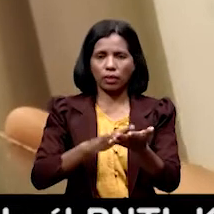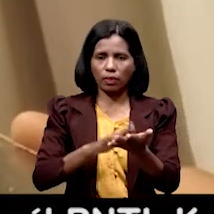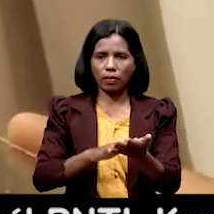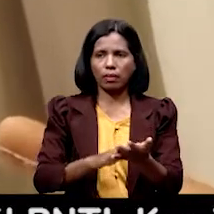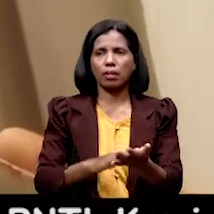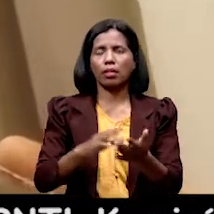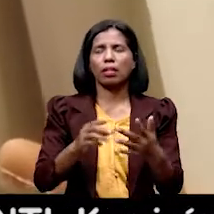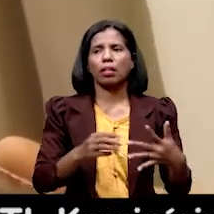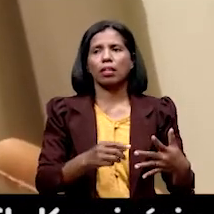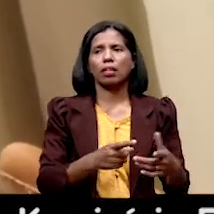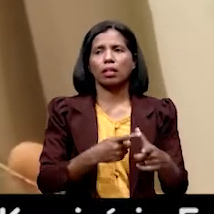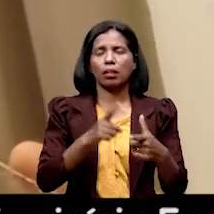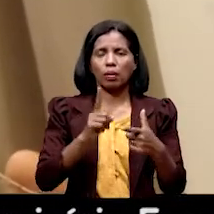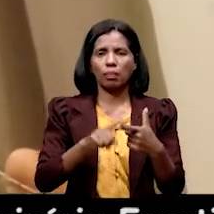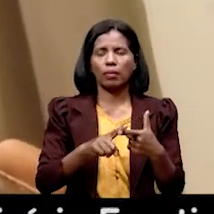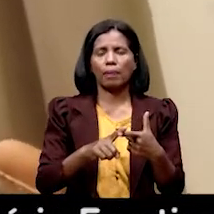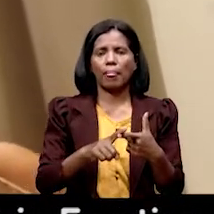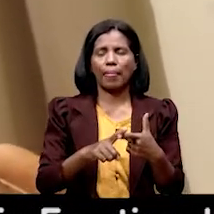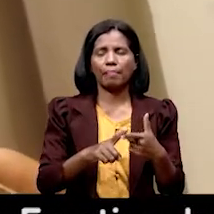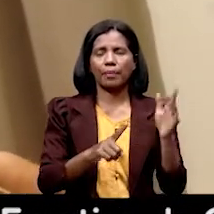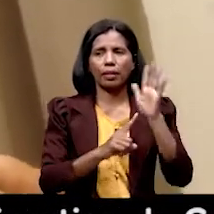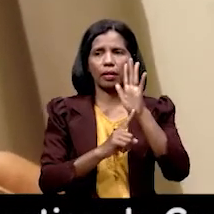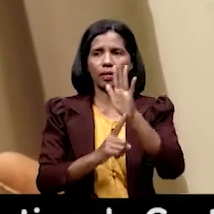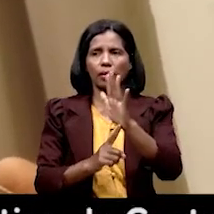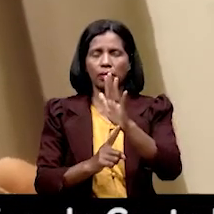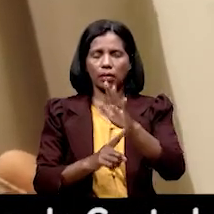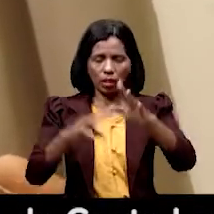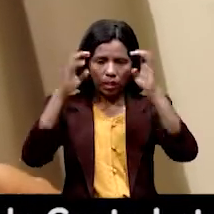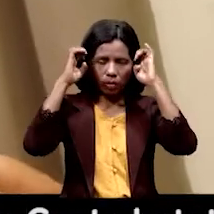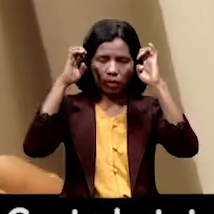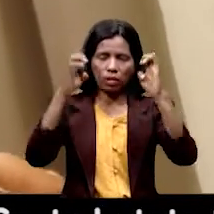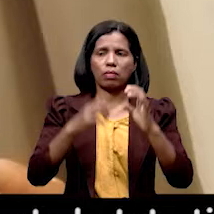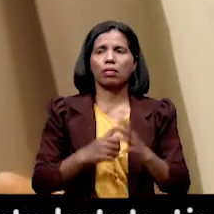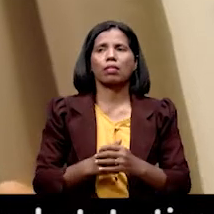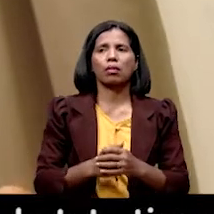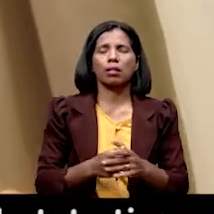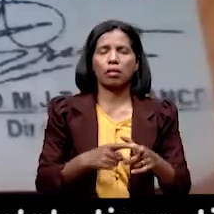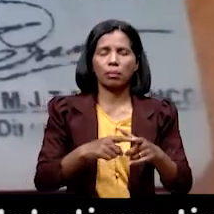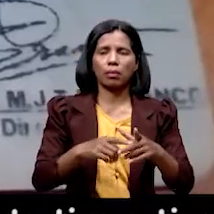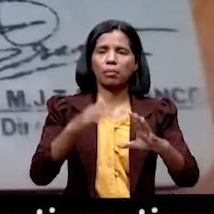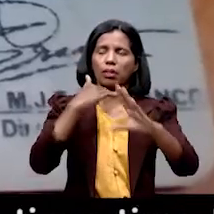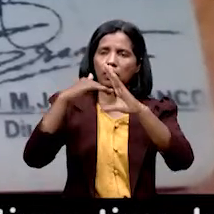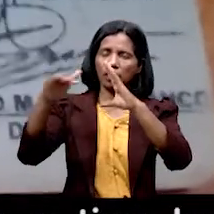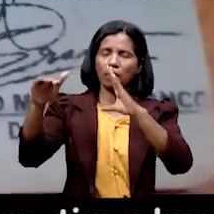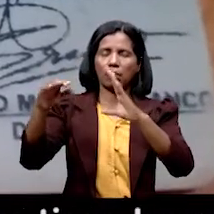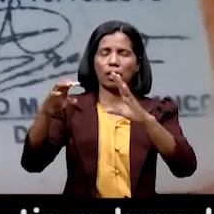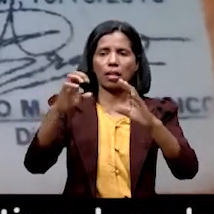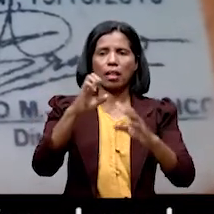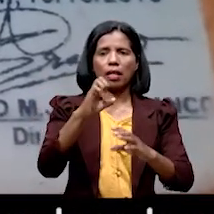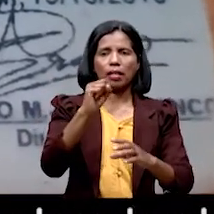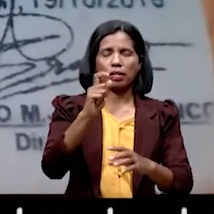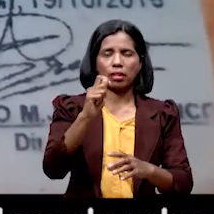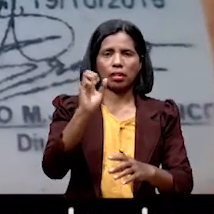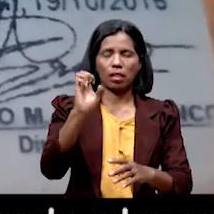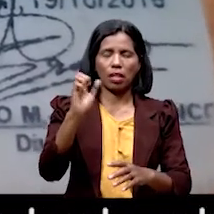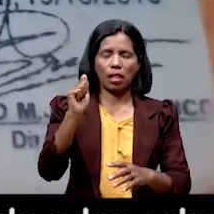depois transmite informação. Sira nene lijo se ministério de educação. Pois uma carruca vai restar. Prosesu resensiamento oras ne kontinua